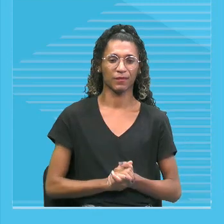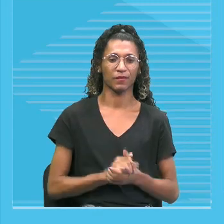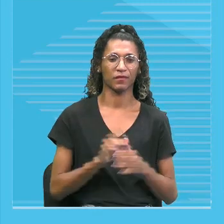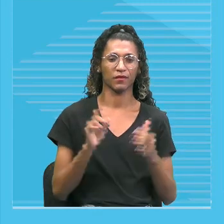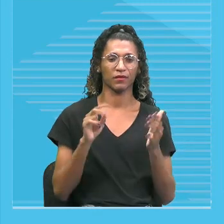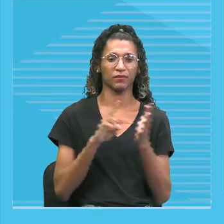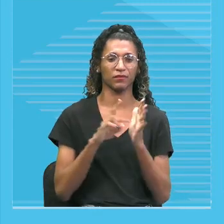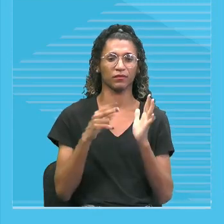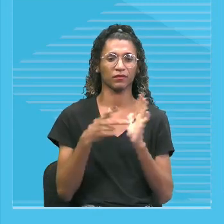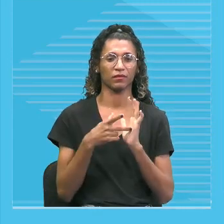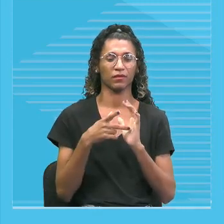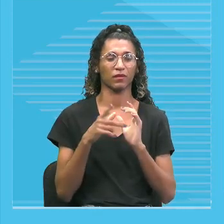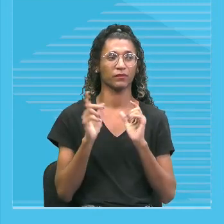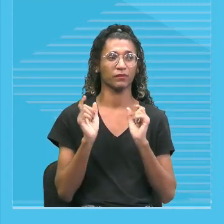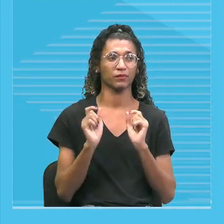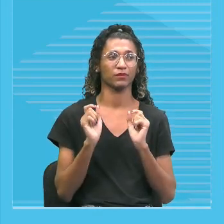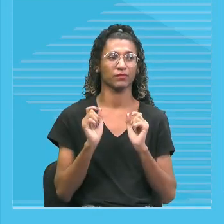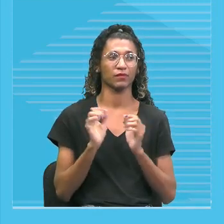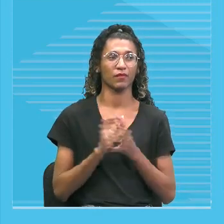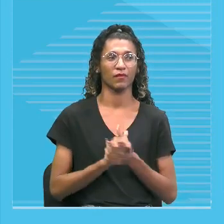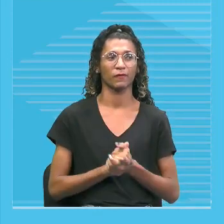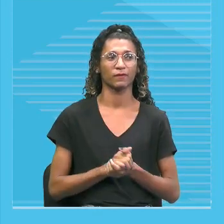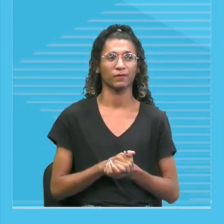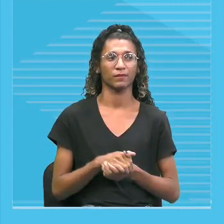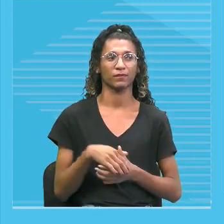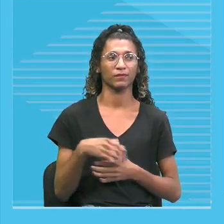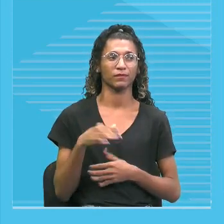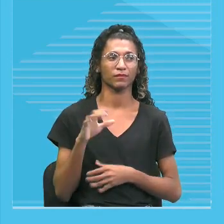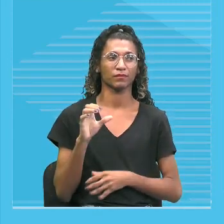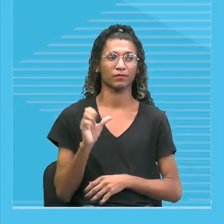significa sobremesa